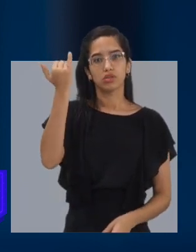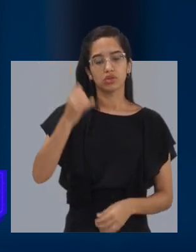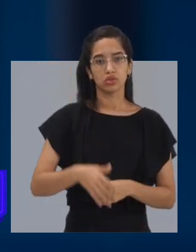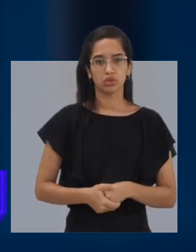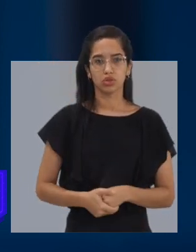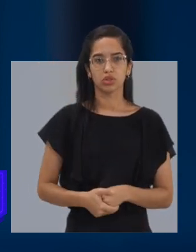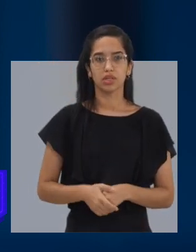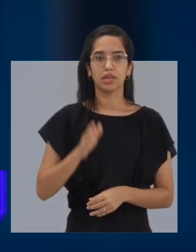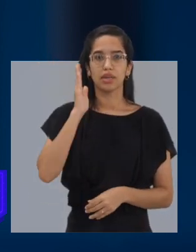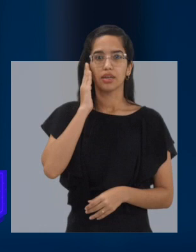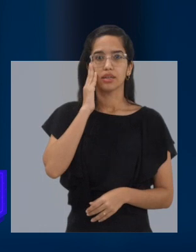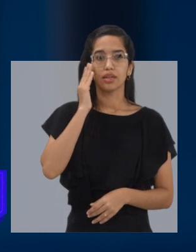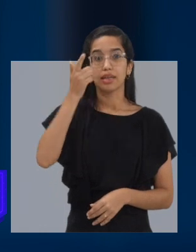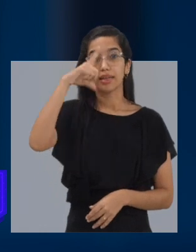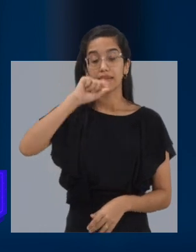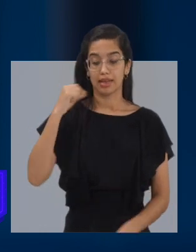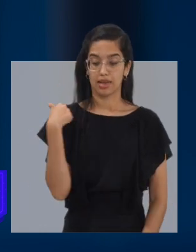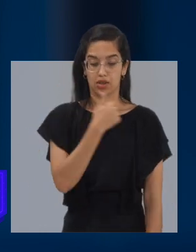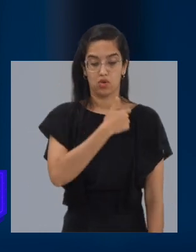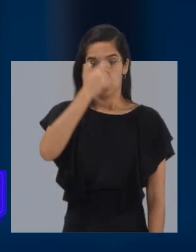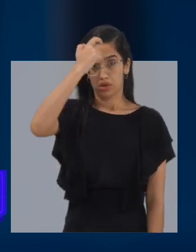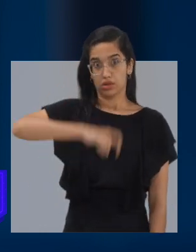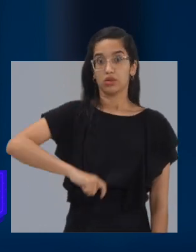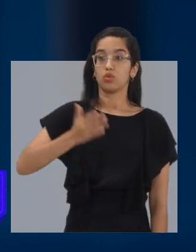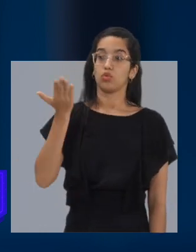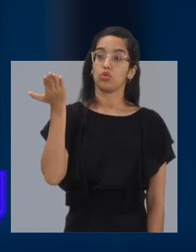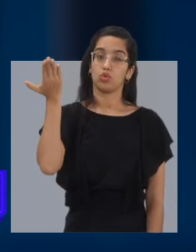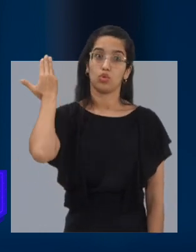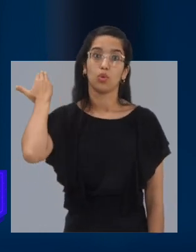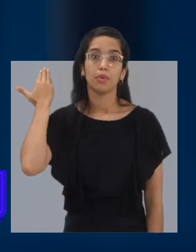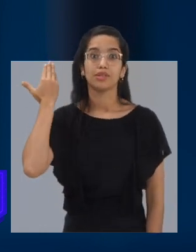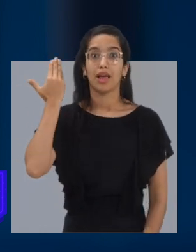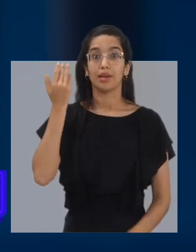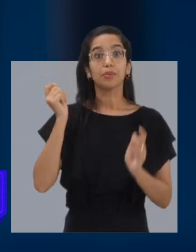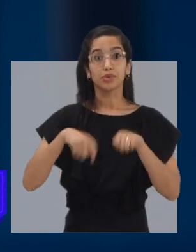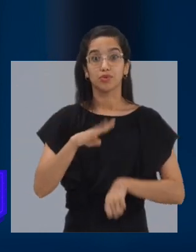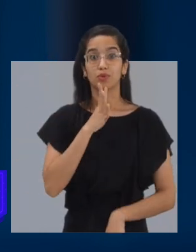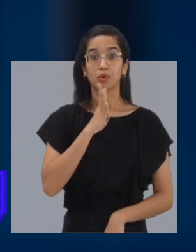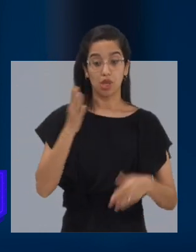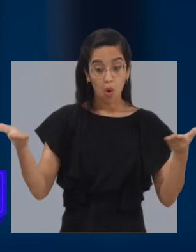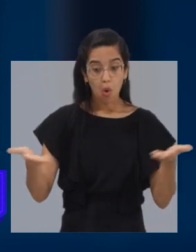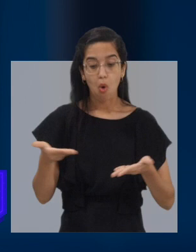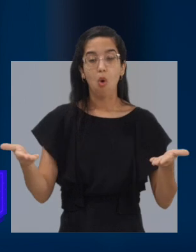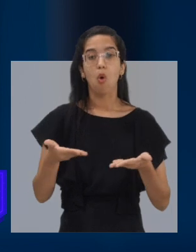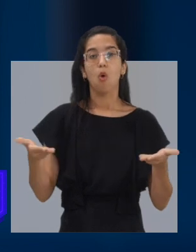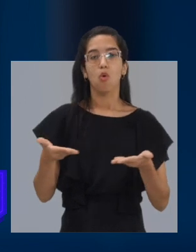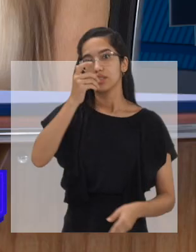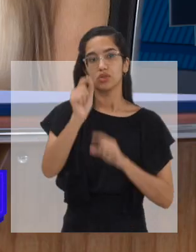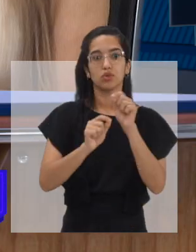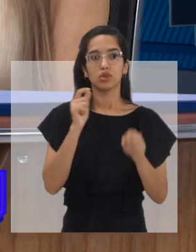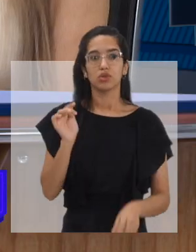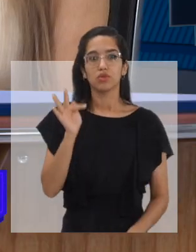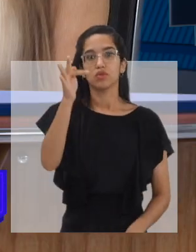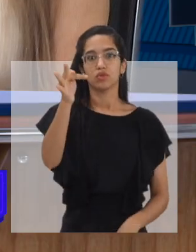reconhecer quem fomos nós no passado para ajudar a nos conhecermos hoje e decidirmos qual o futuro nosso.